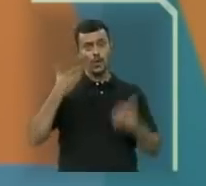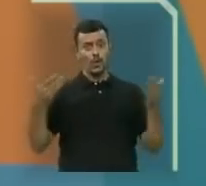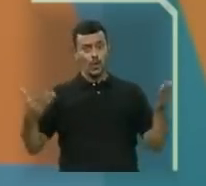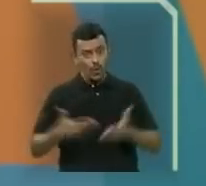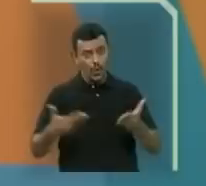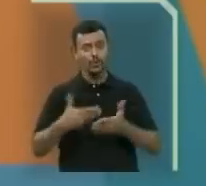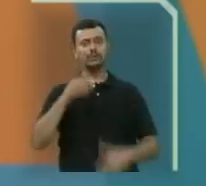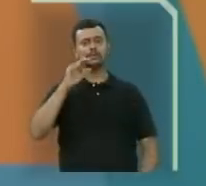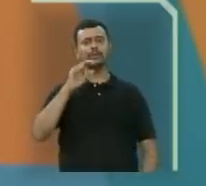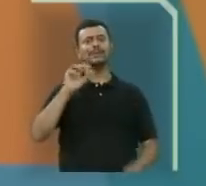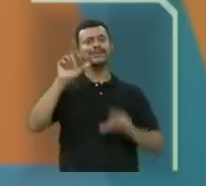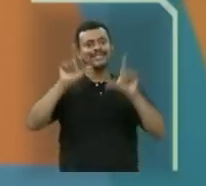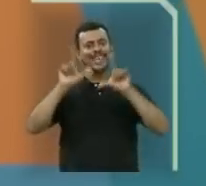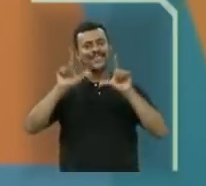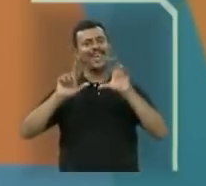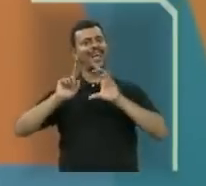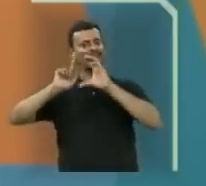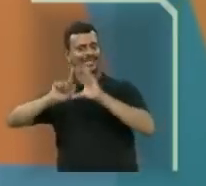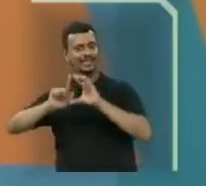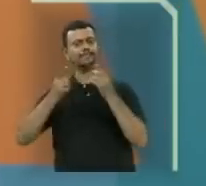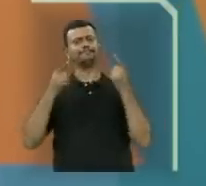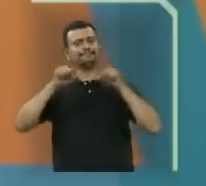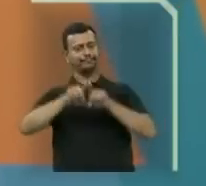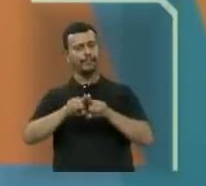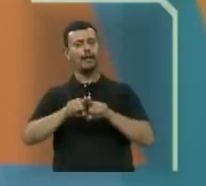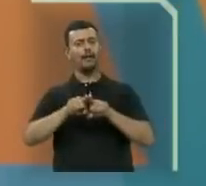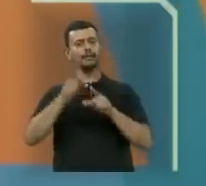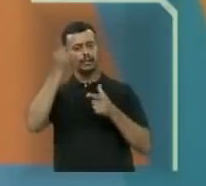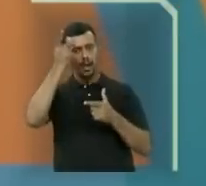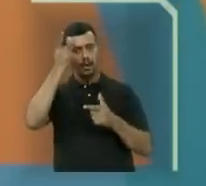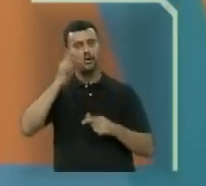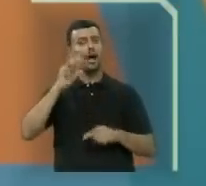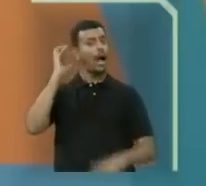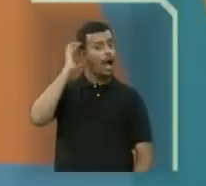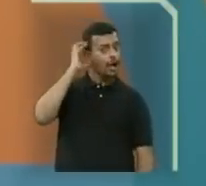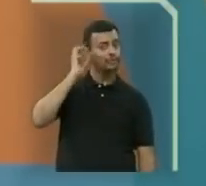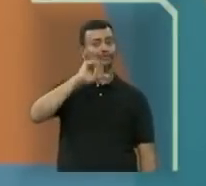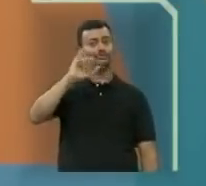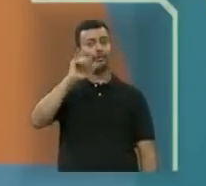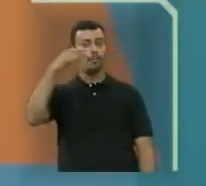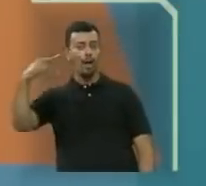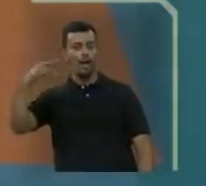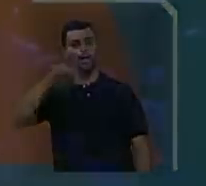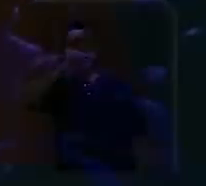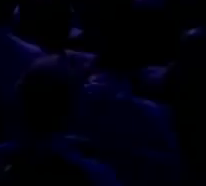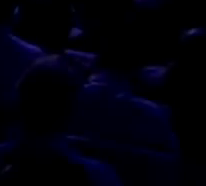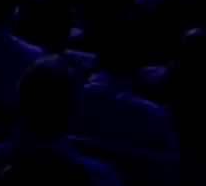Gazeta, em parceria com o Estadão, a Rádio Jovem Pan e o Twitter.